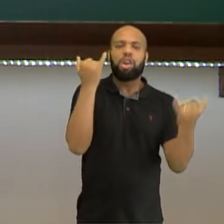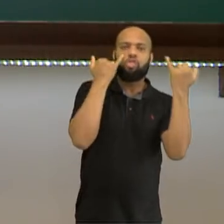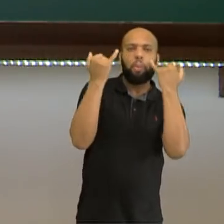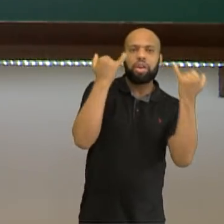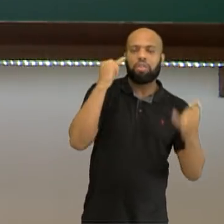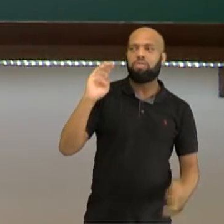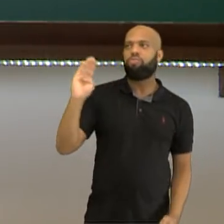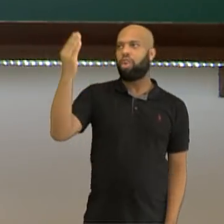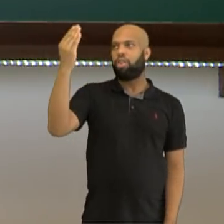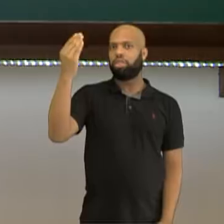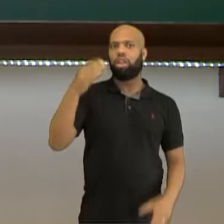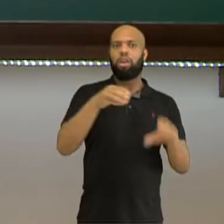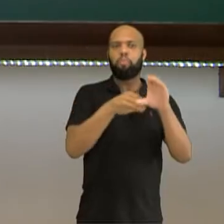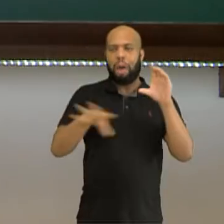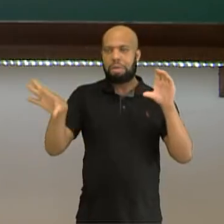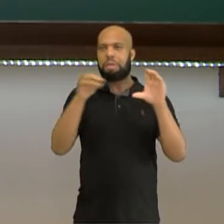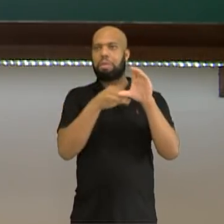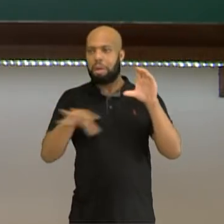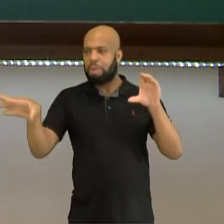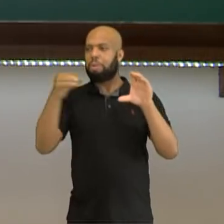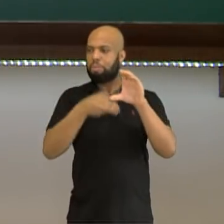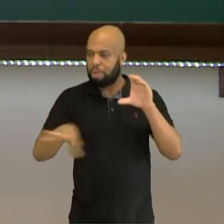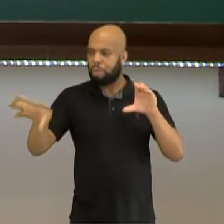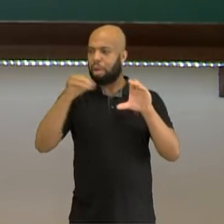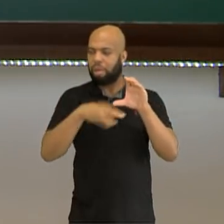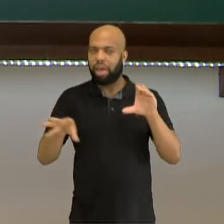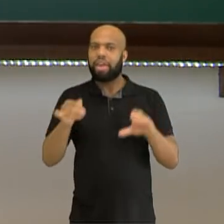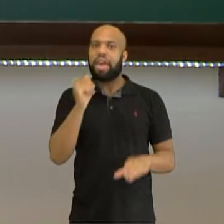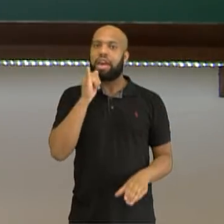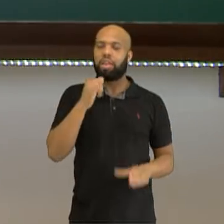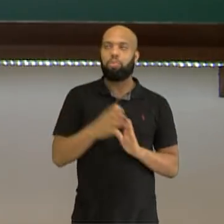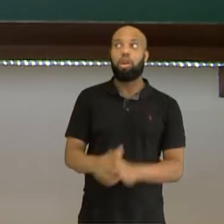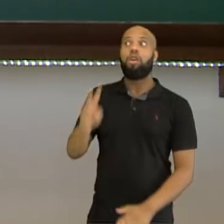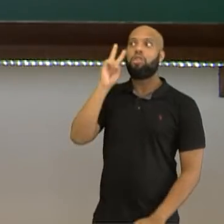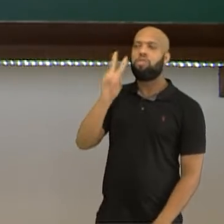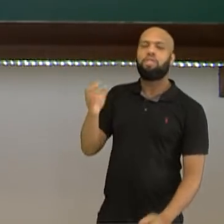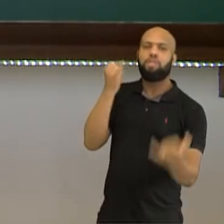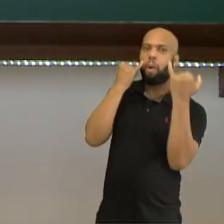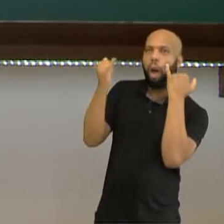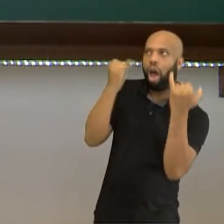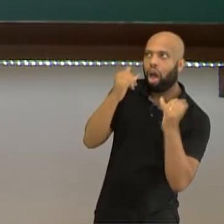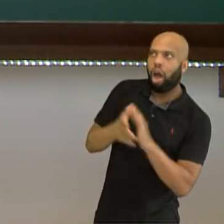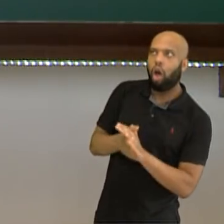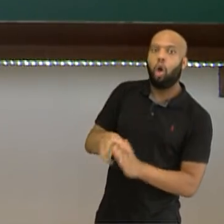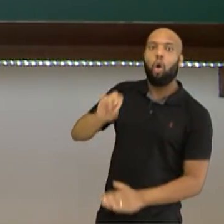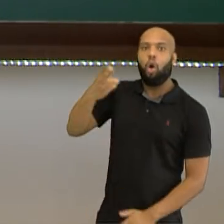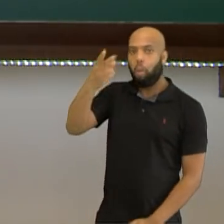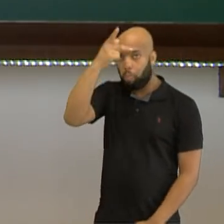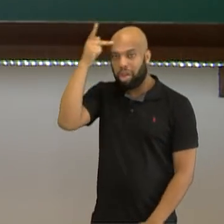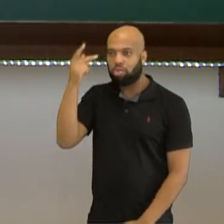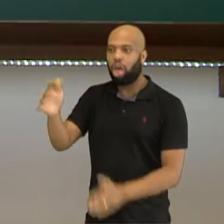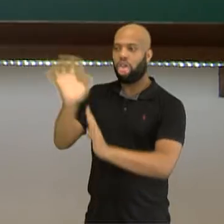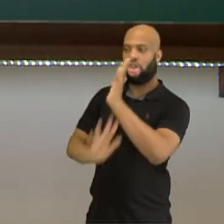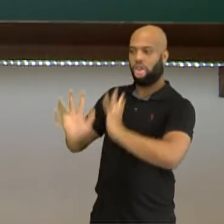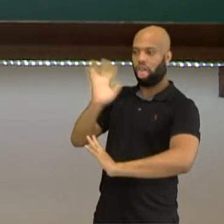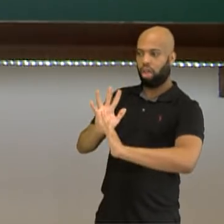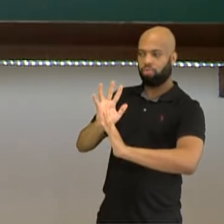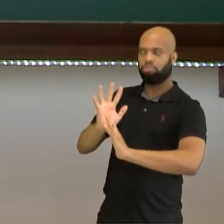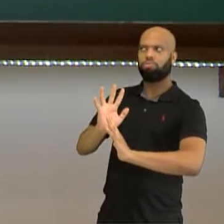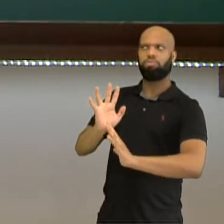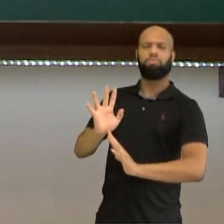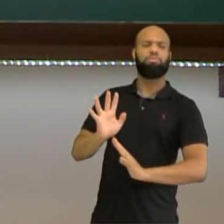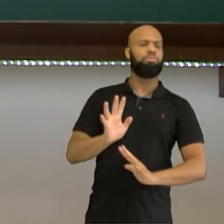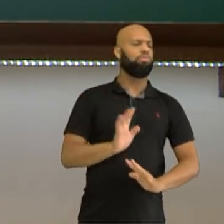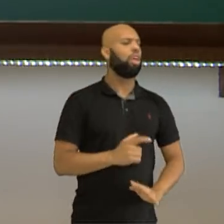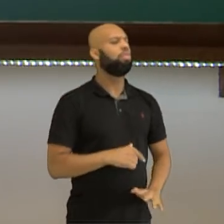Então, viu alguma coisa, ouviu alguma coisa, nossa, alguém me contou isso, vou escrever